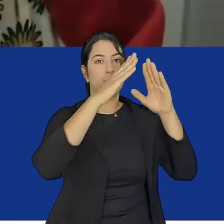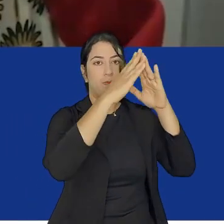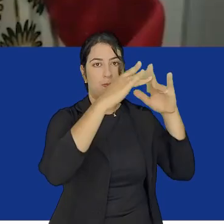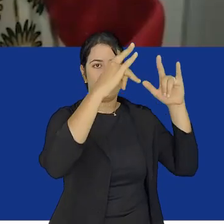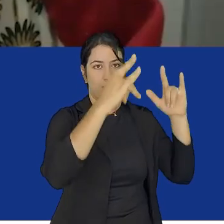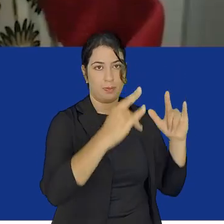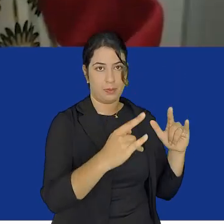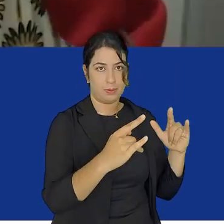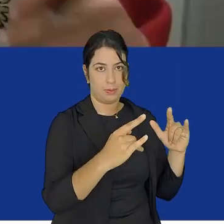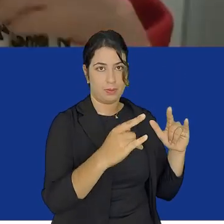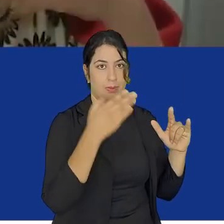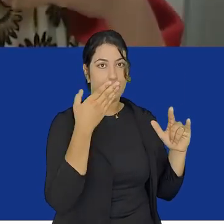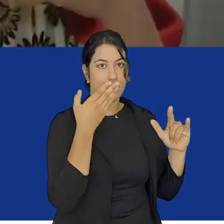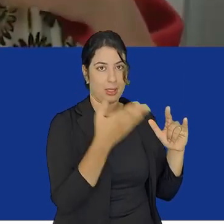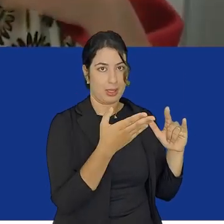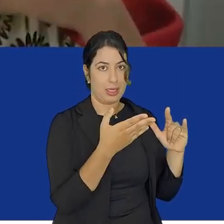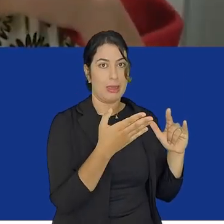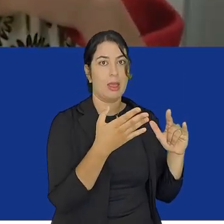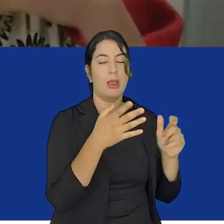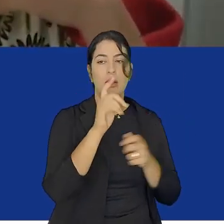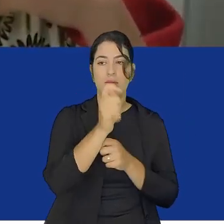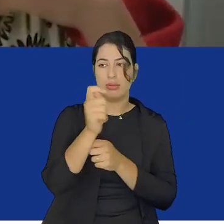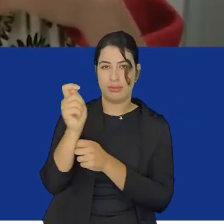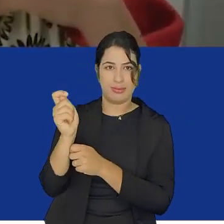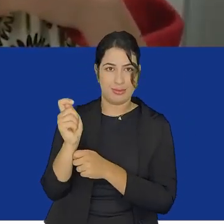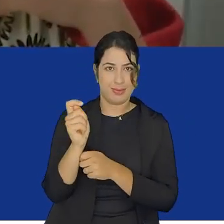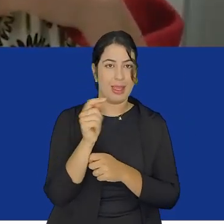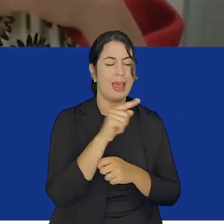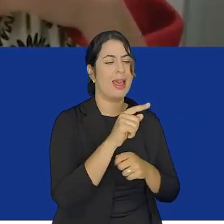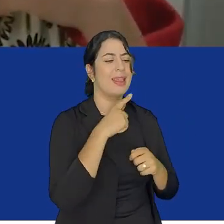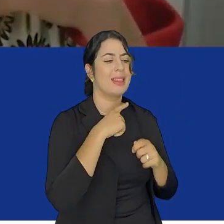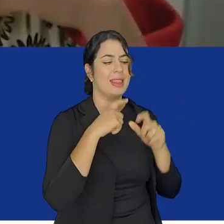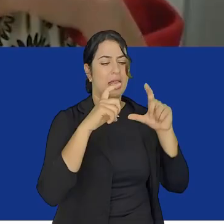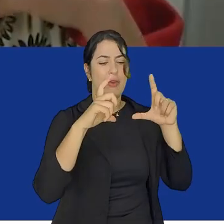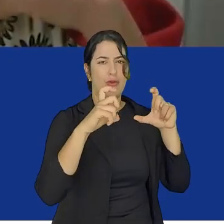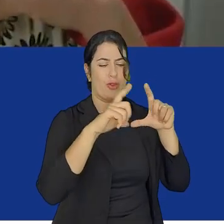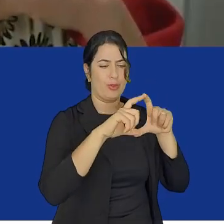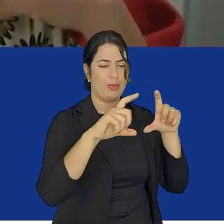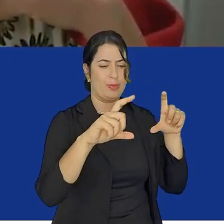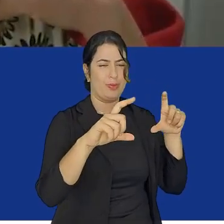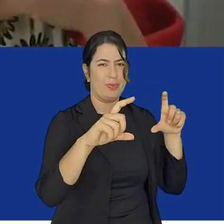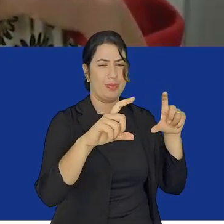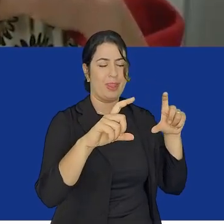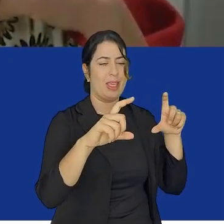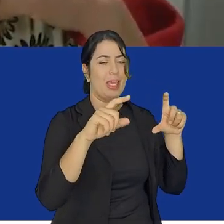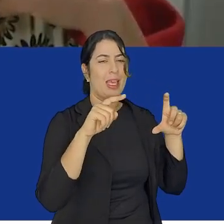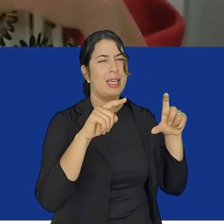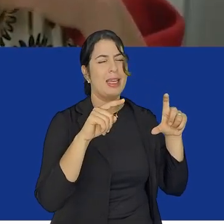Se vier sem fé, não venha. E aquela plaquinha, eu até tinha separado a foto para trazer para vocês, e